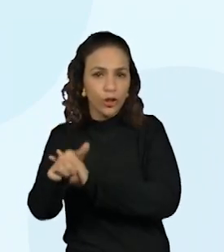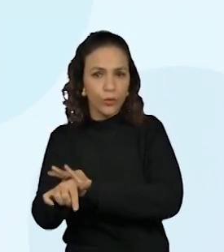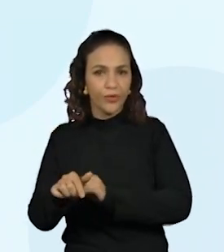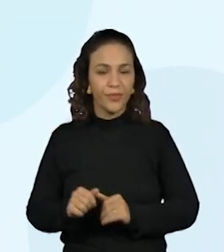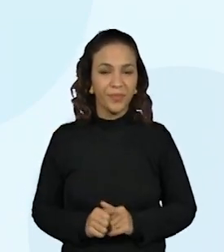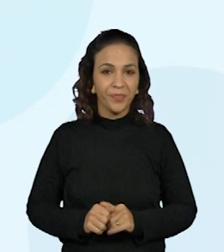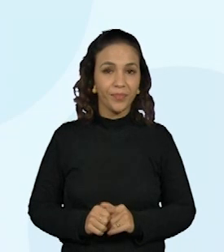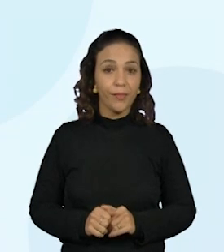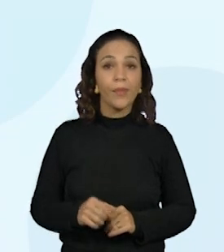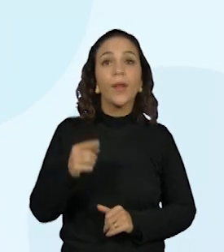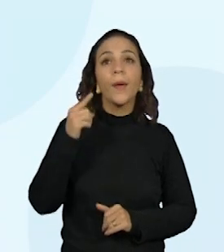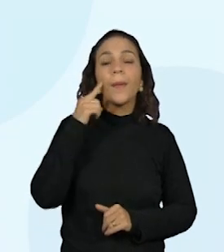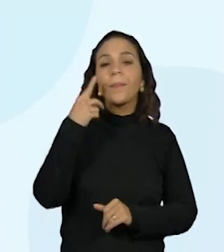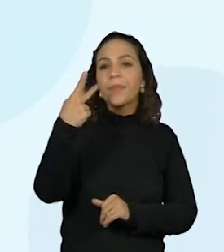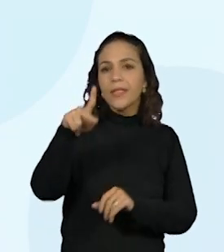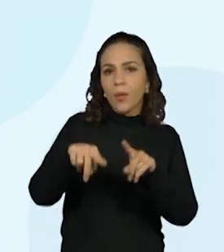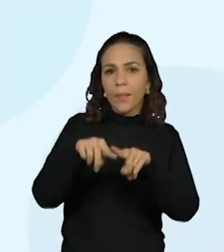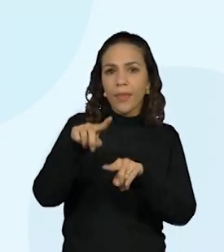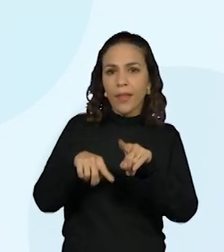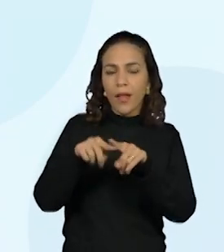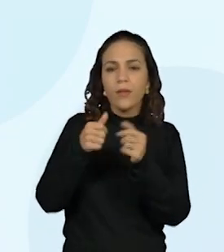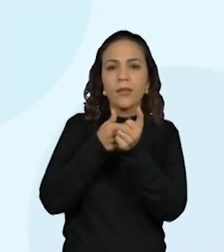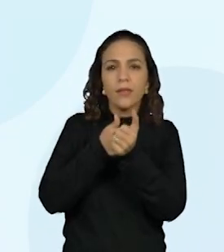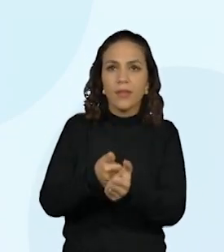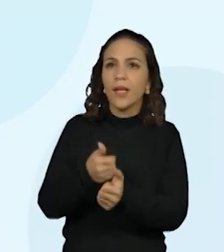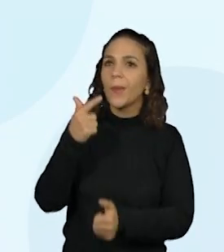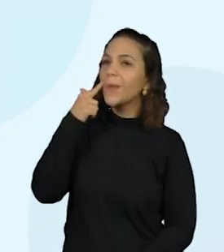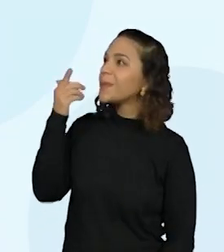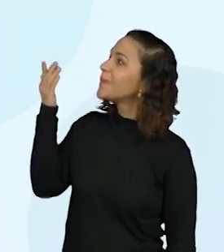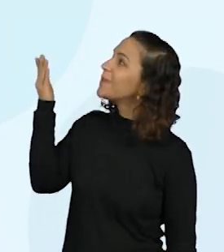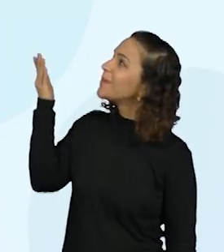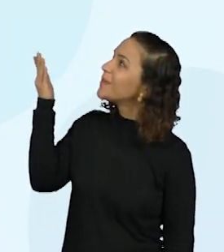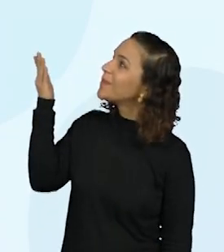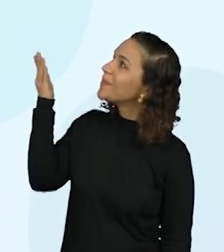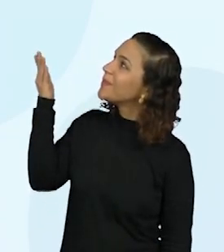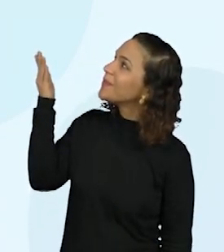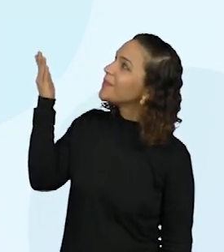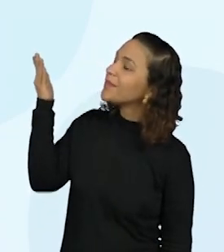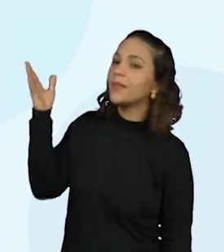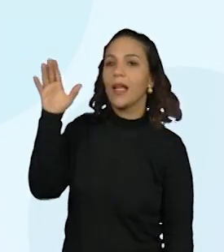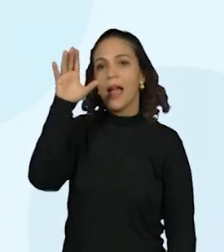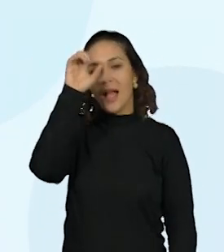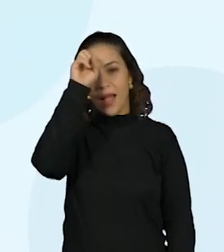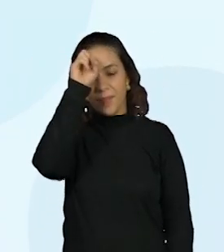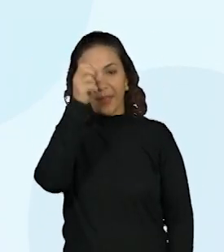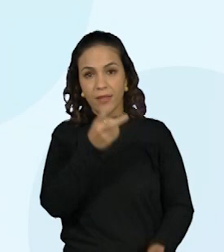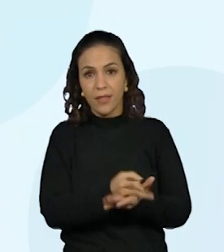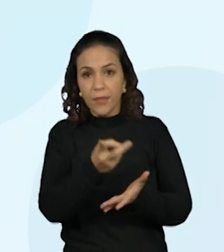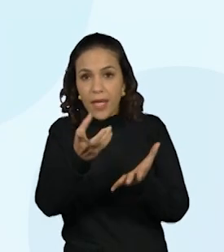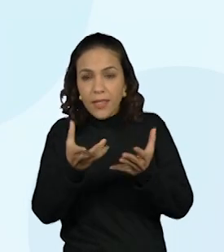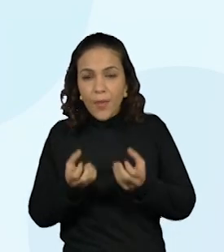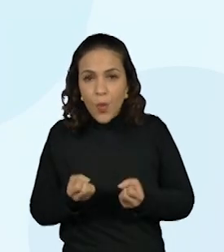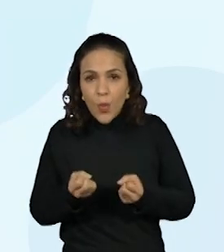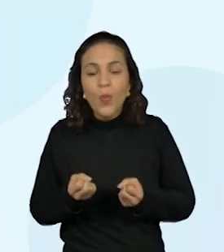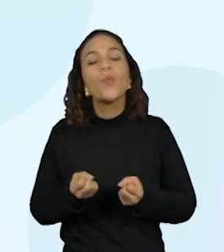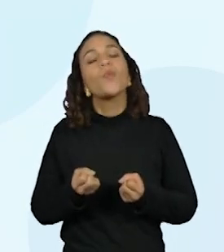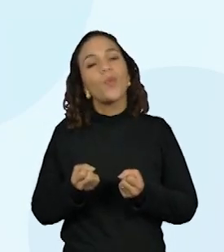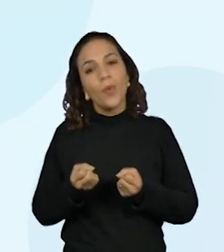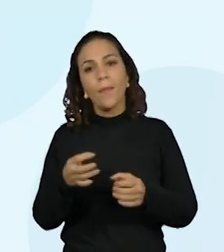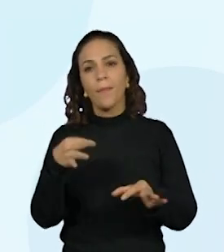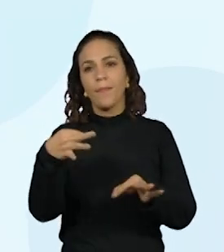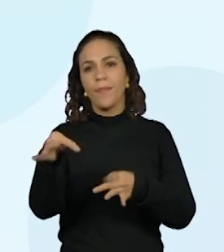Temos uma referência no material do Aprender Sempre. Então, você que tem o material em mãos, utilizaremos a